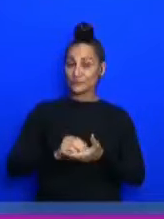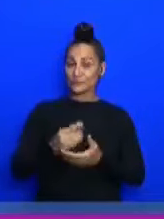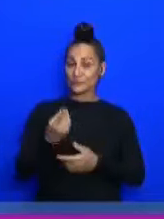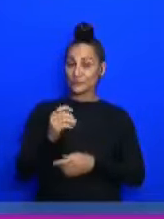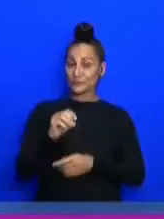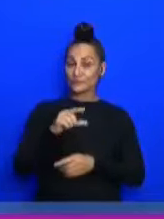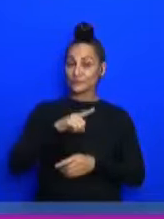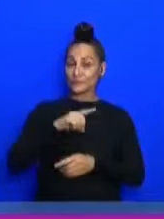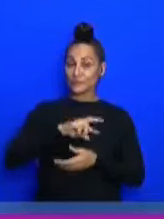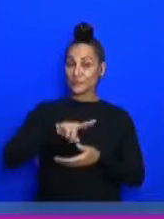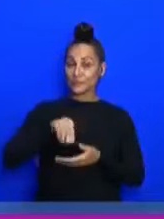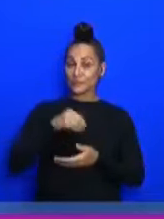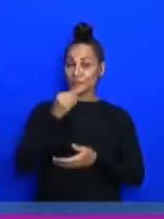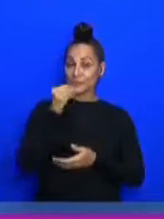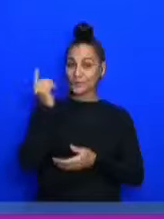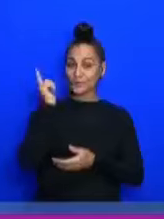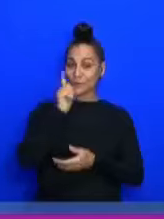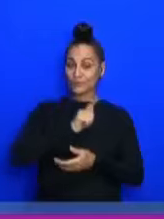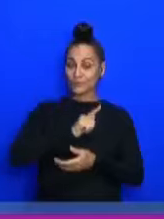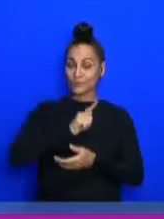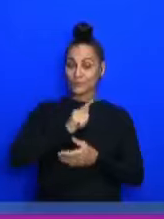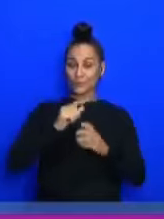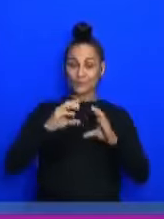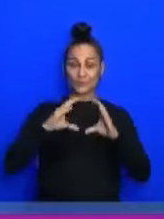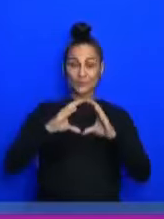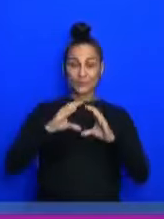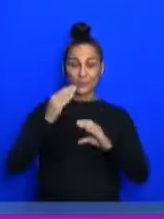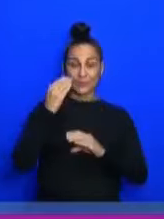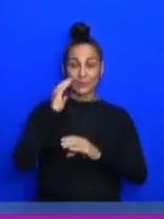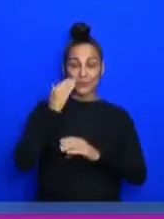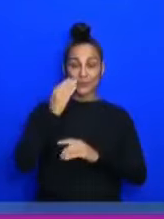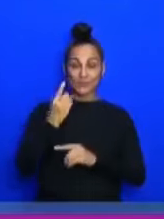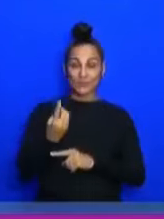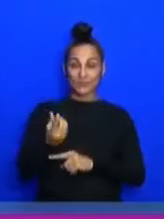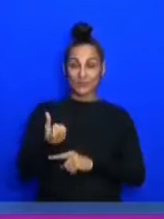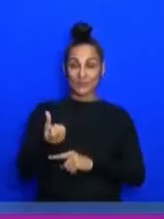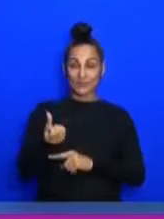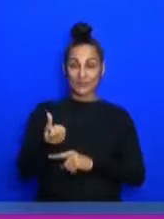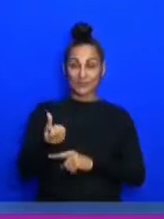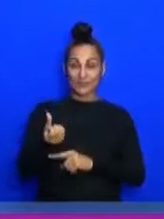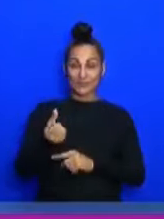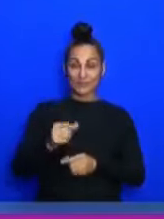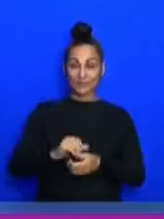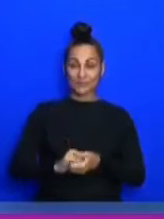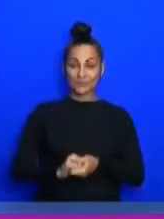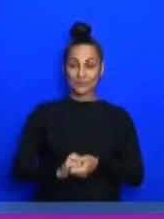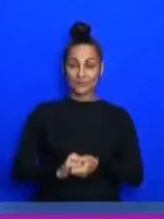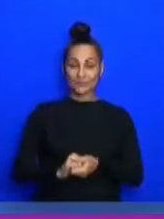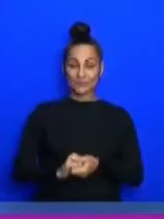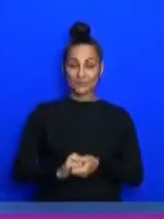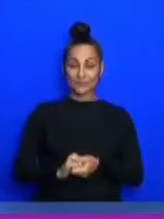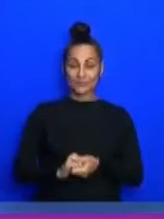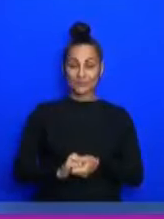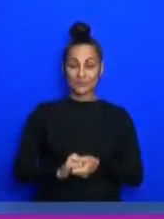10 Você ainda tem muitas chances bola Rosa 16 rosa número